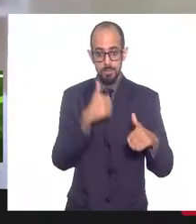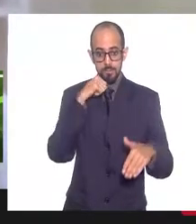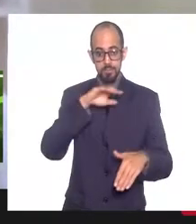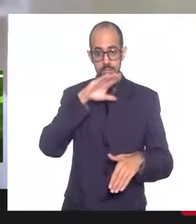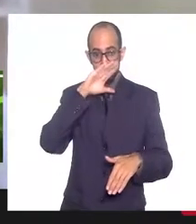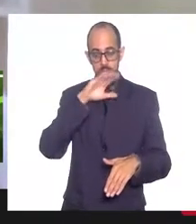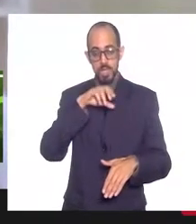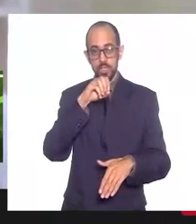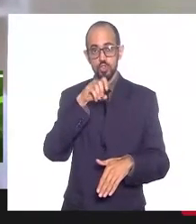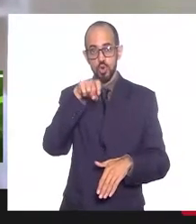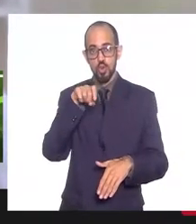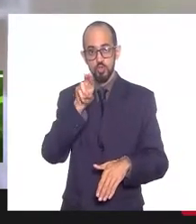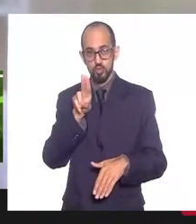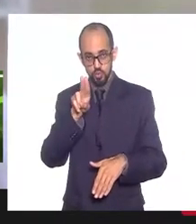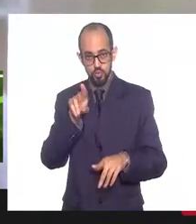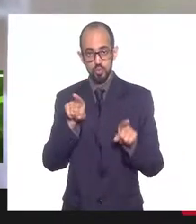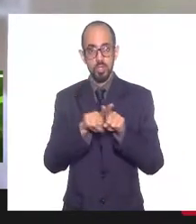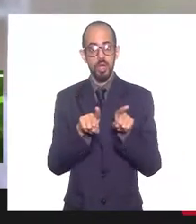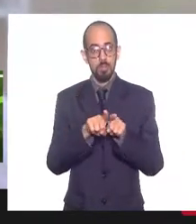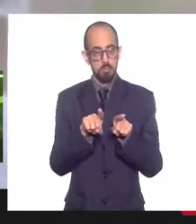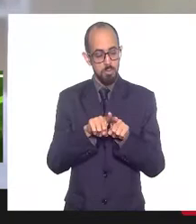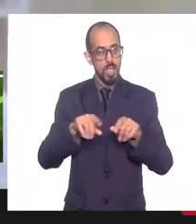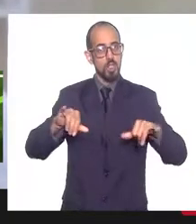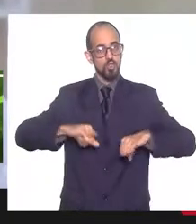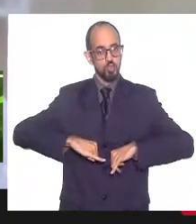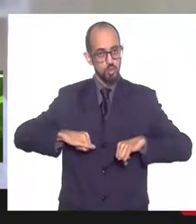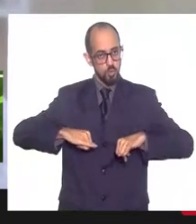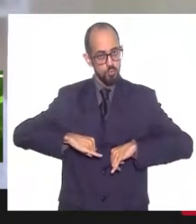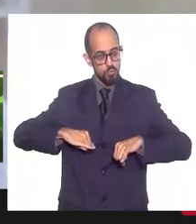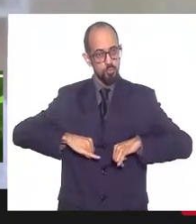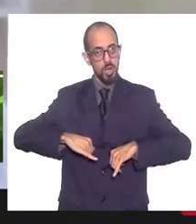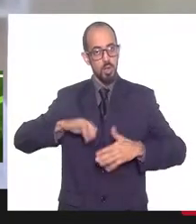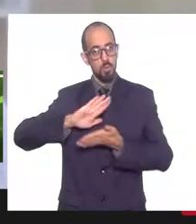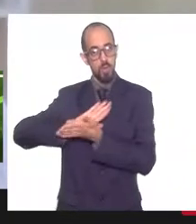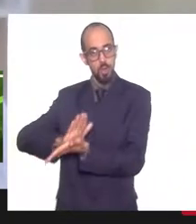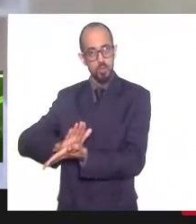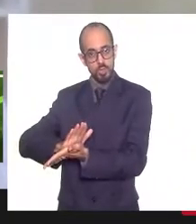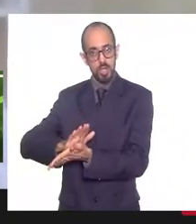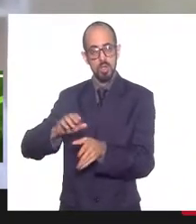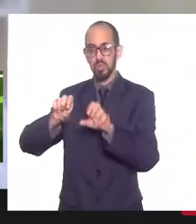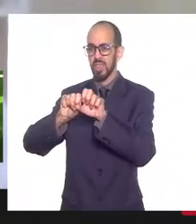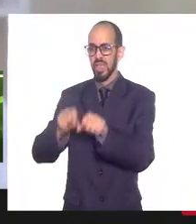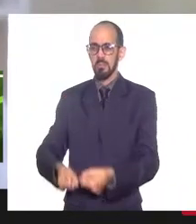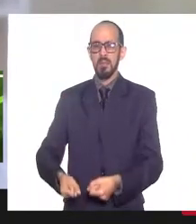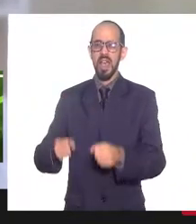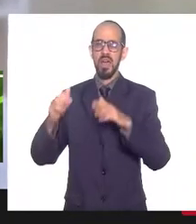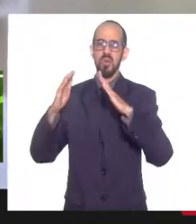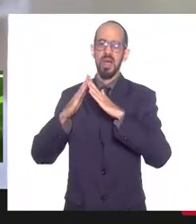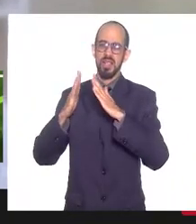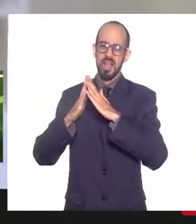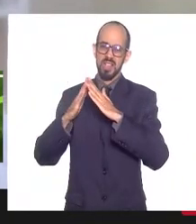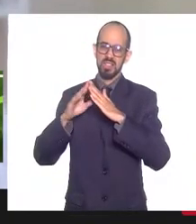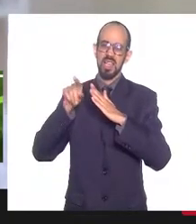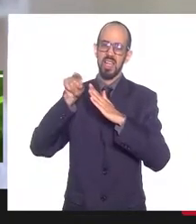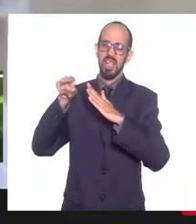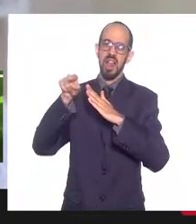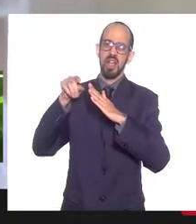Oju Omi, onde também sofreu grande intolerância, teve sua casa quebrada, foi a casa que